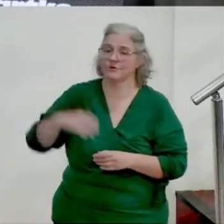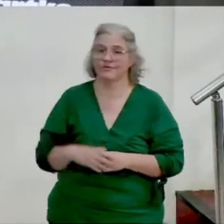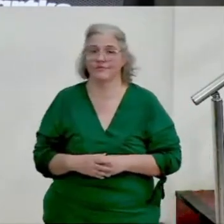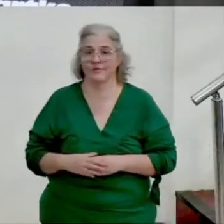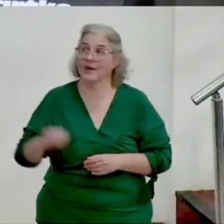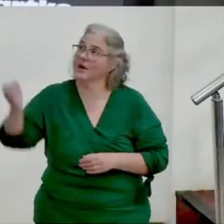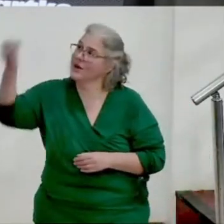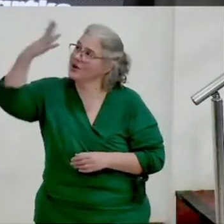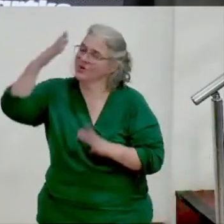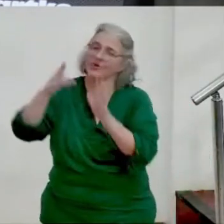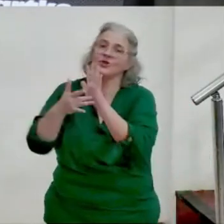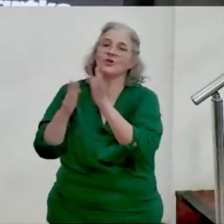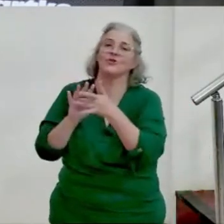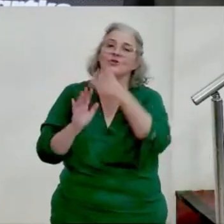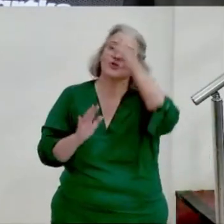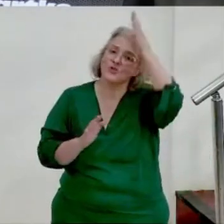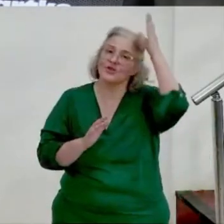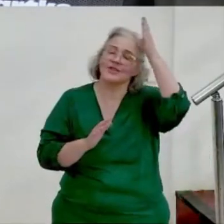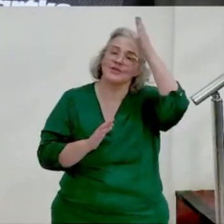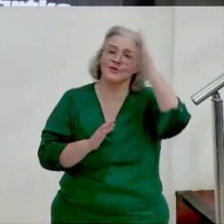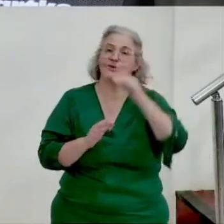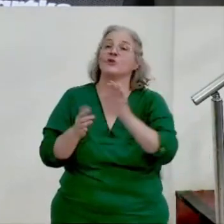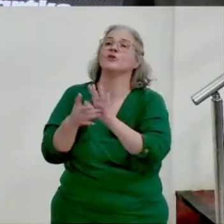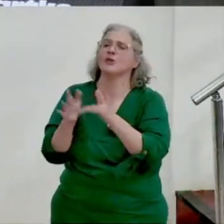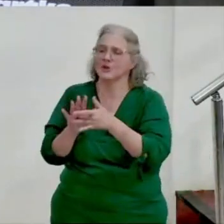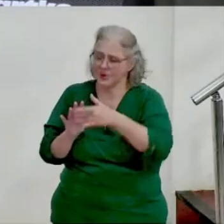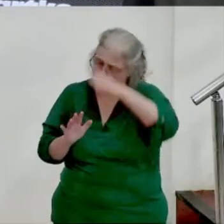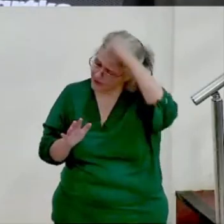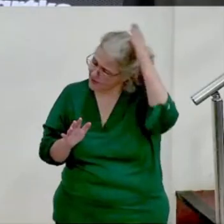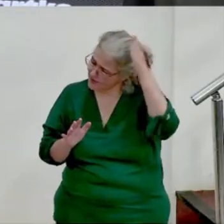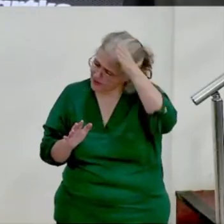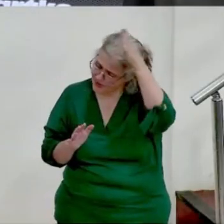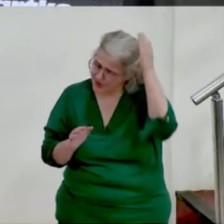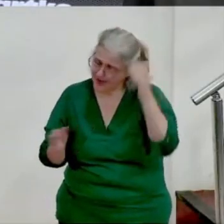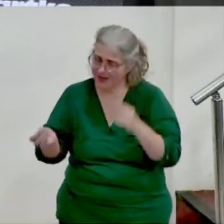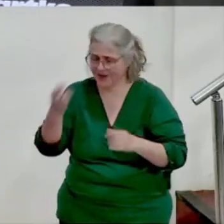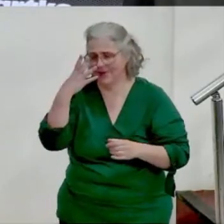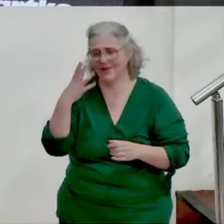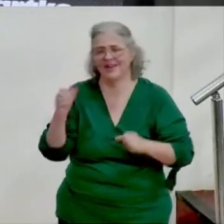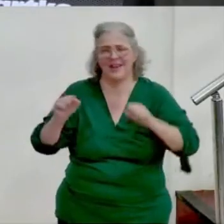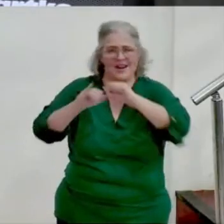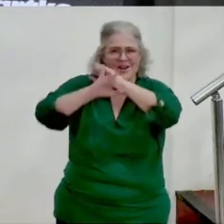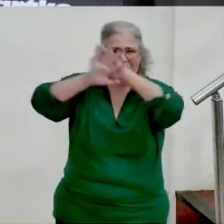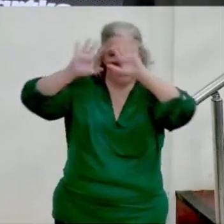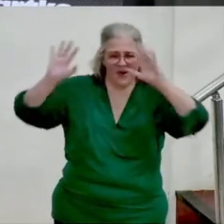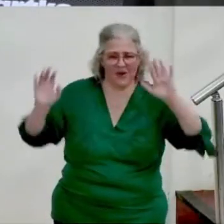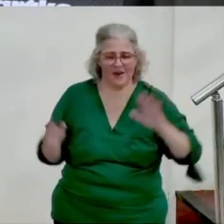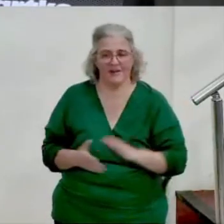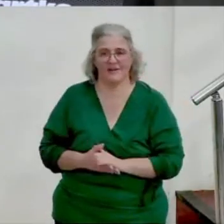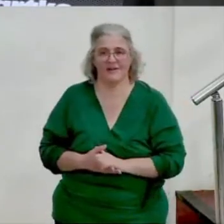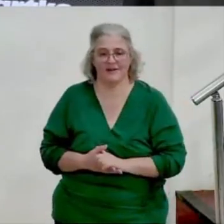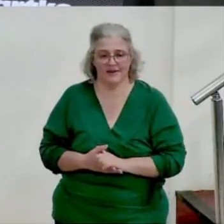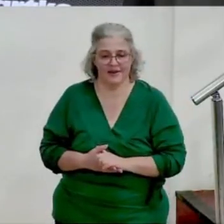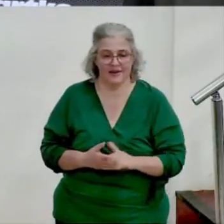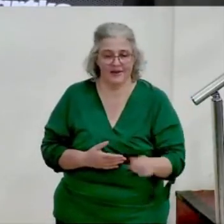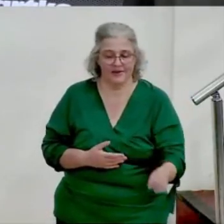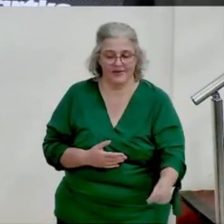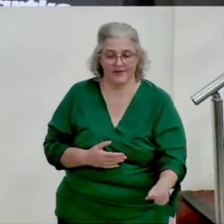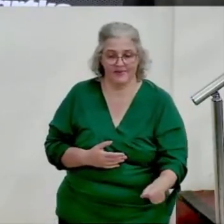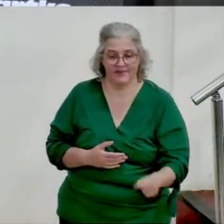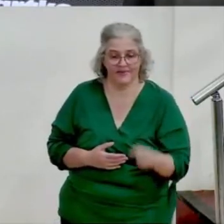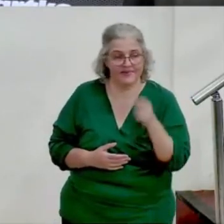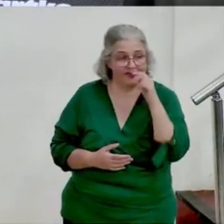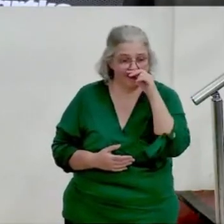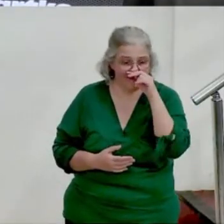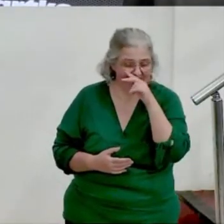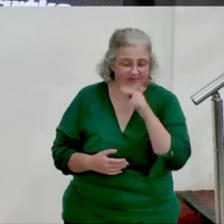Cristo. Jesus é a luz, Jesus é essa glória. O apóstolo João escreve que no princípio era o verbo estava com Deus e